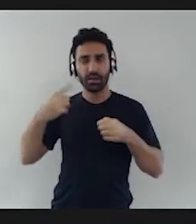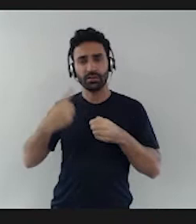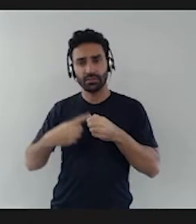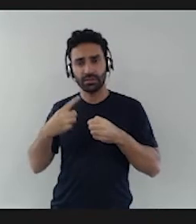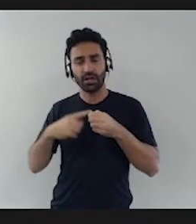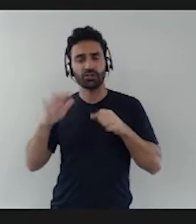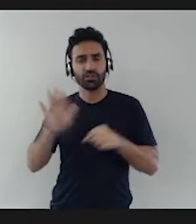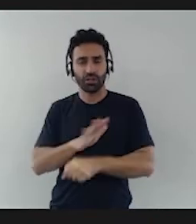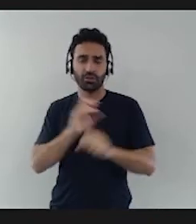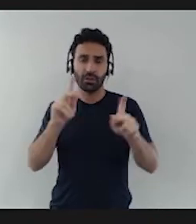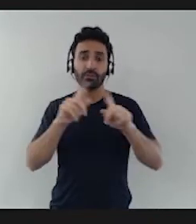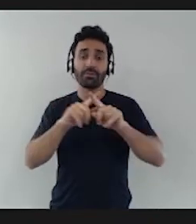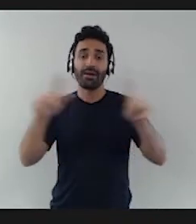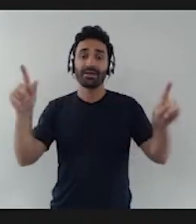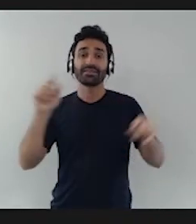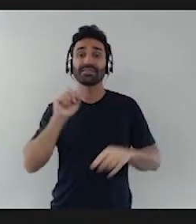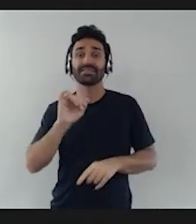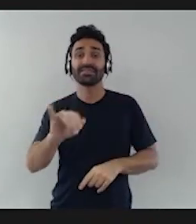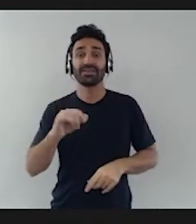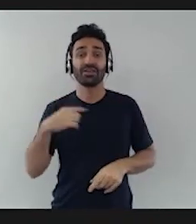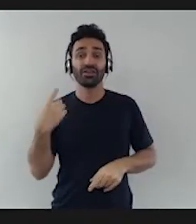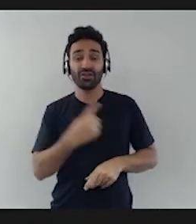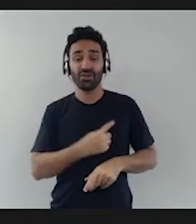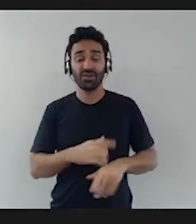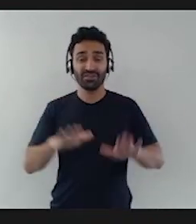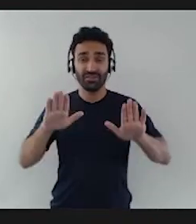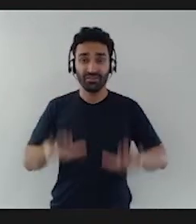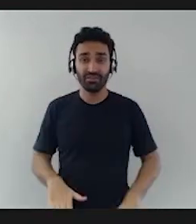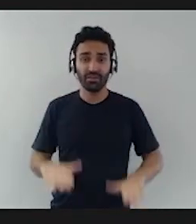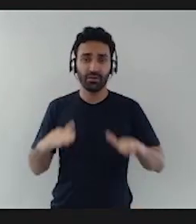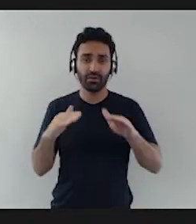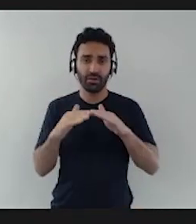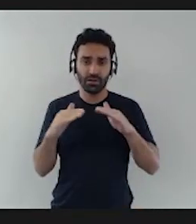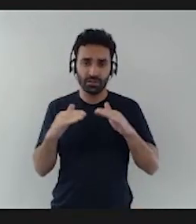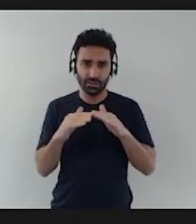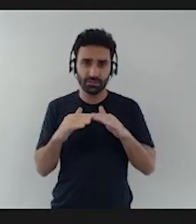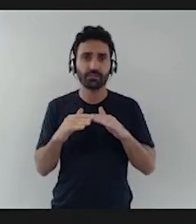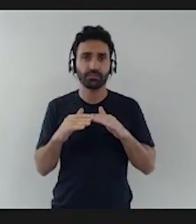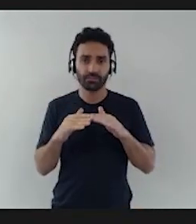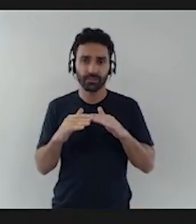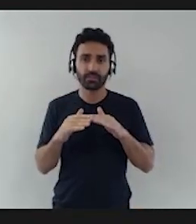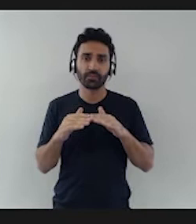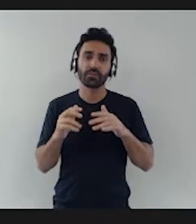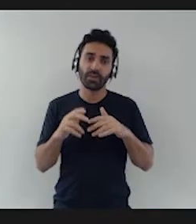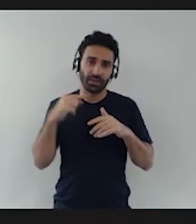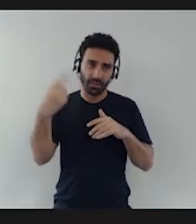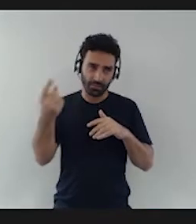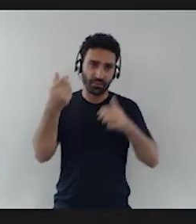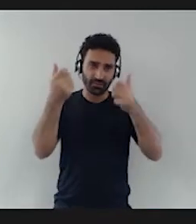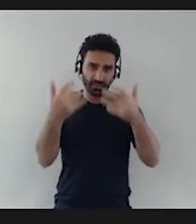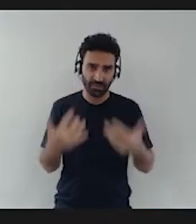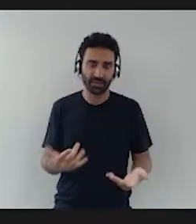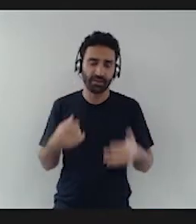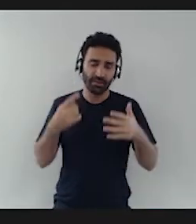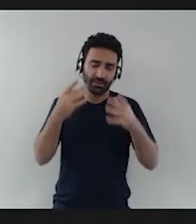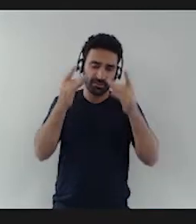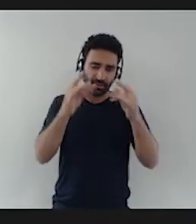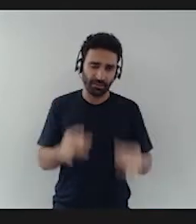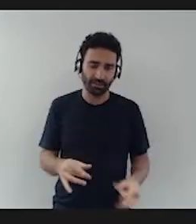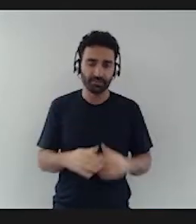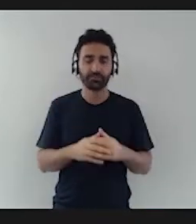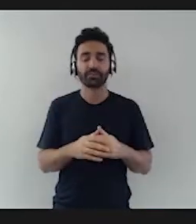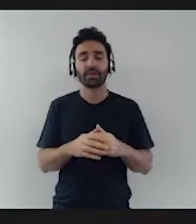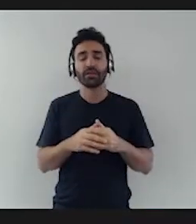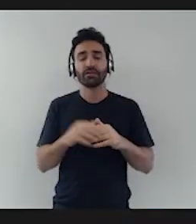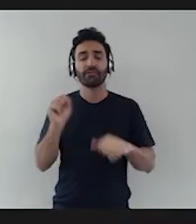nós estivermos nas nossas casas, e aí é um assunto para daqui a pouco, o